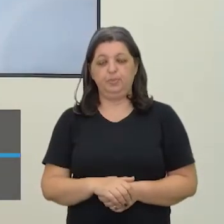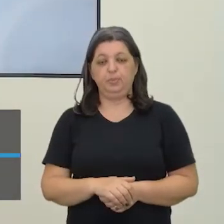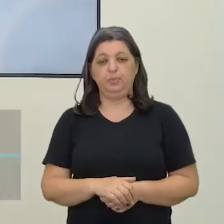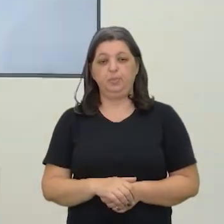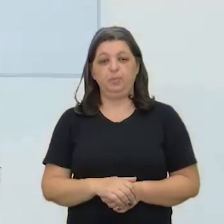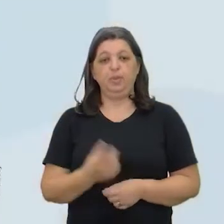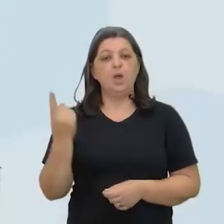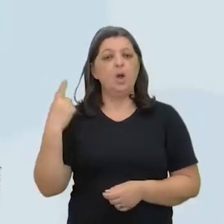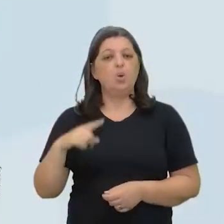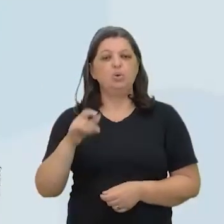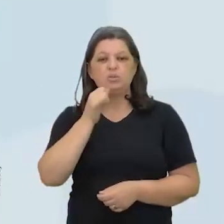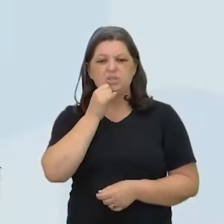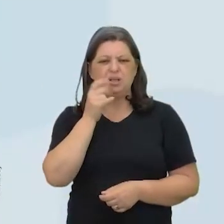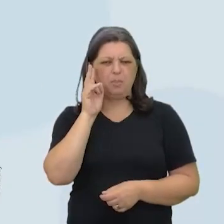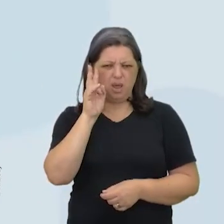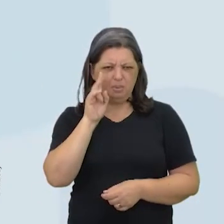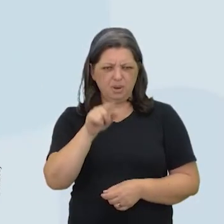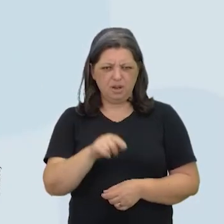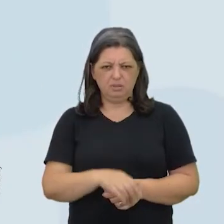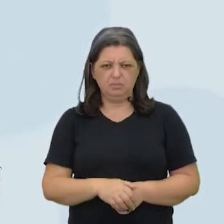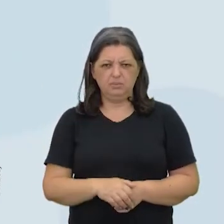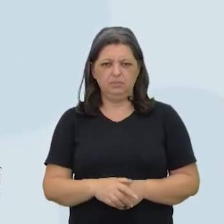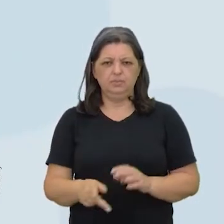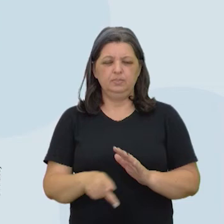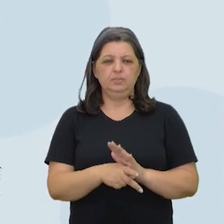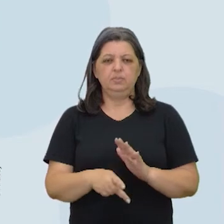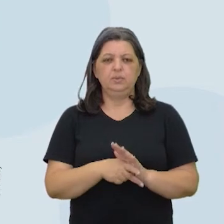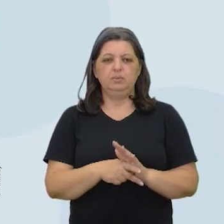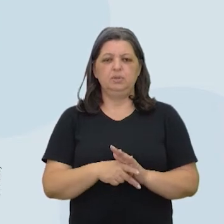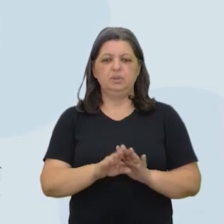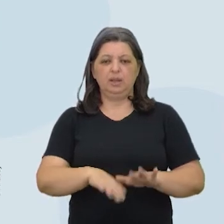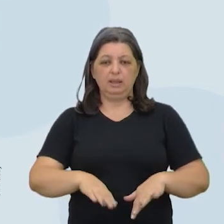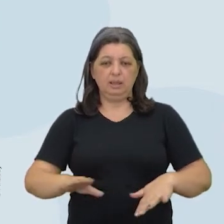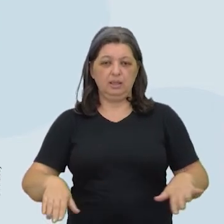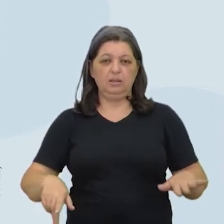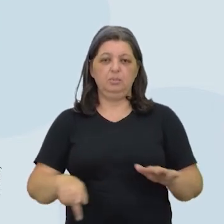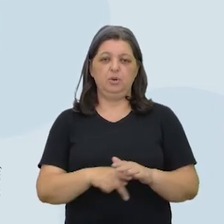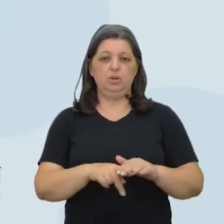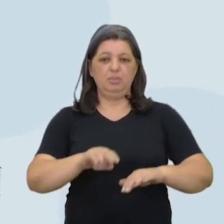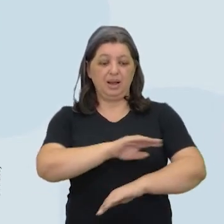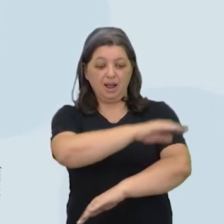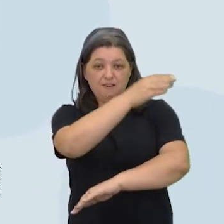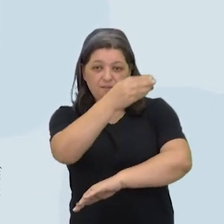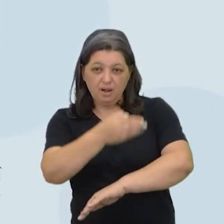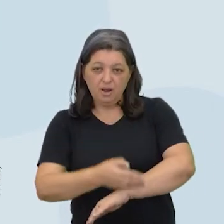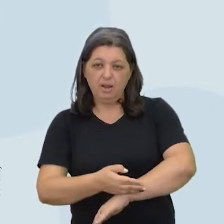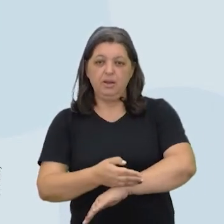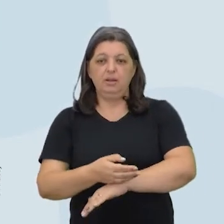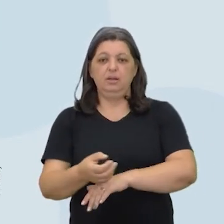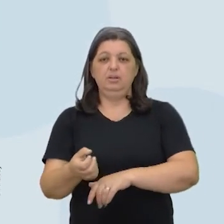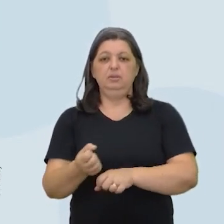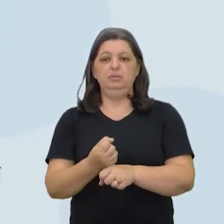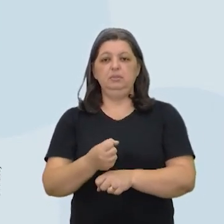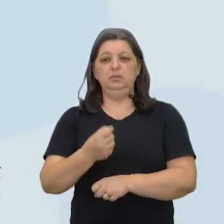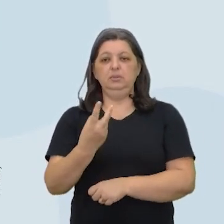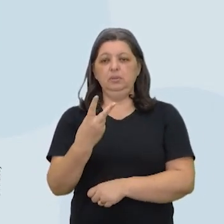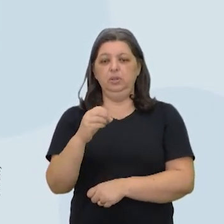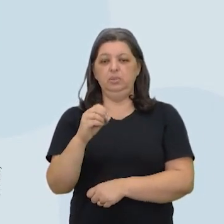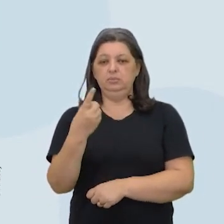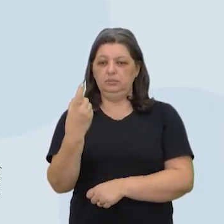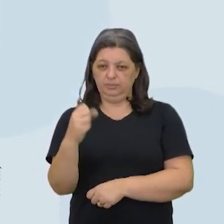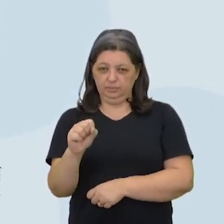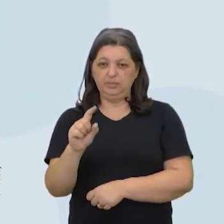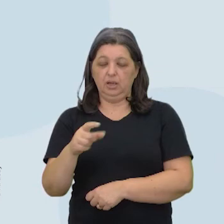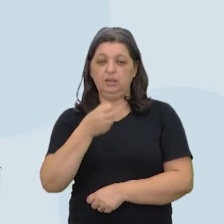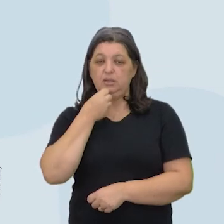exemplo. Você lembra disso? Resgate de crianças em caverna na Tailândia em julho de 2018. Resgate é a